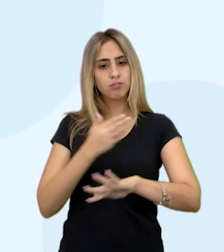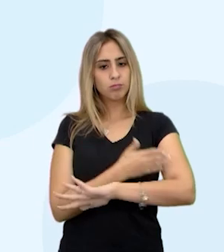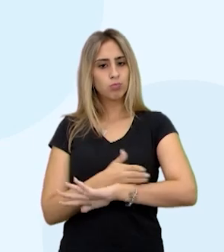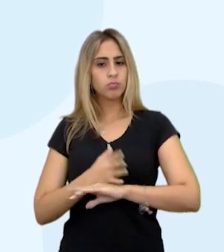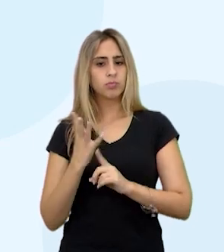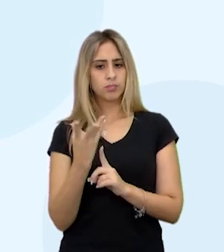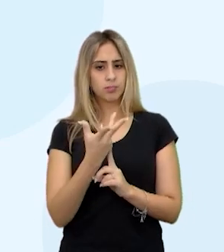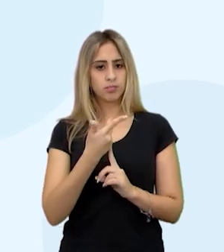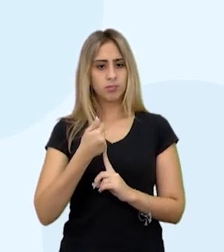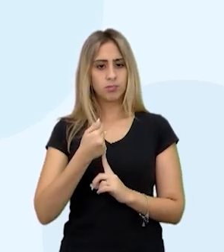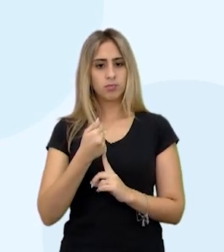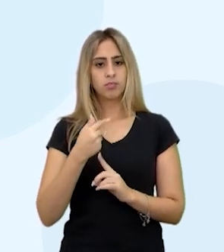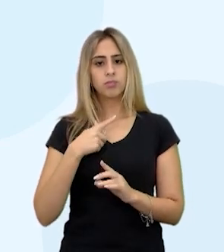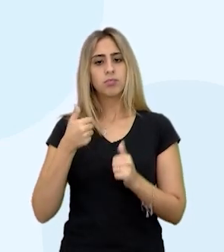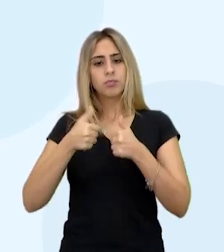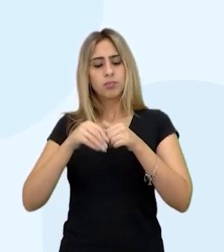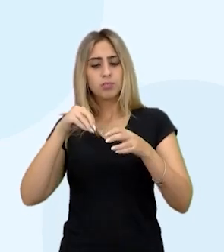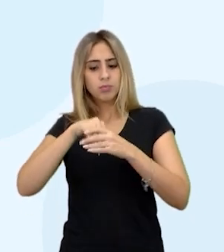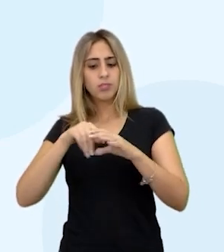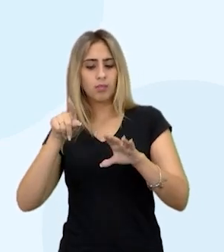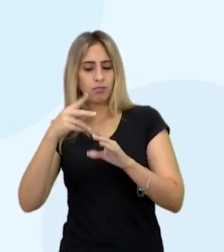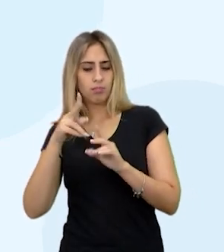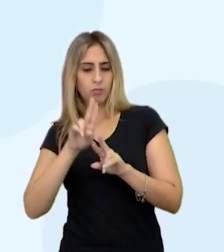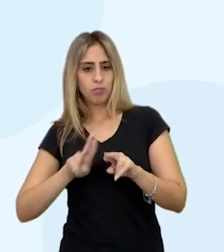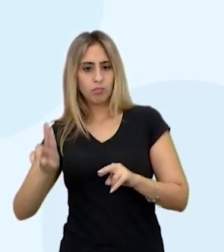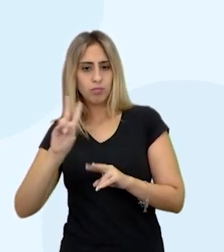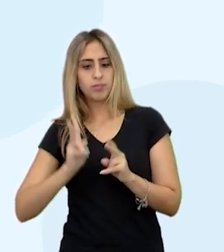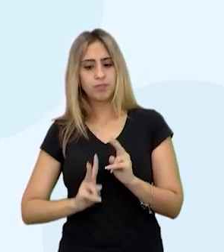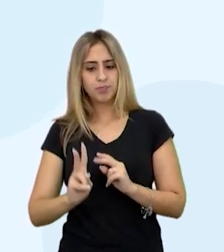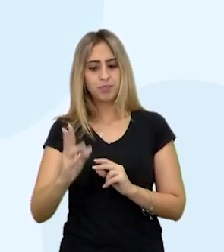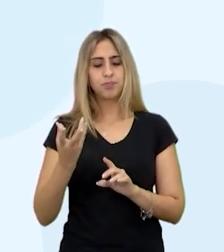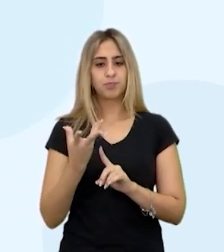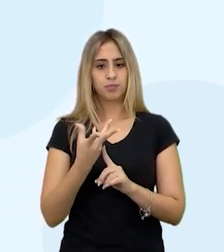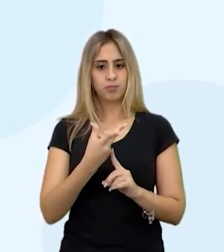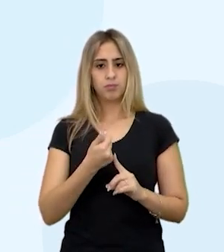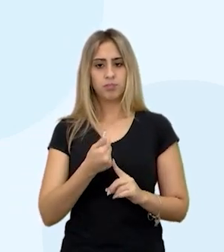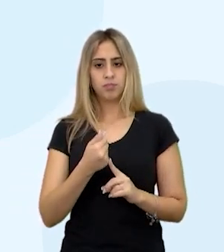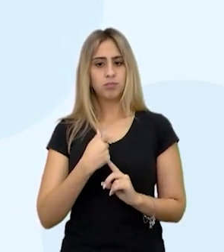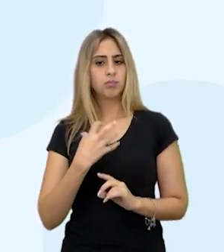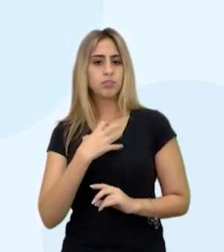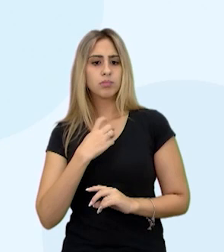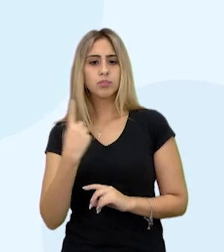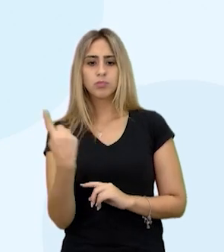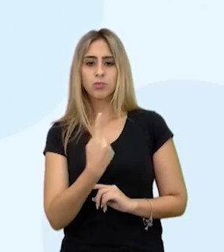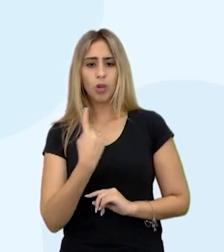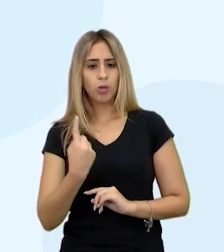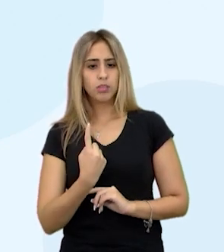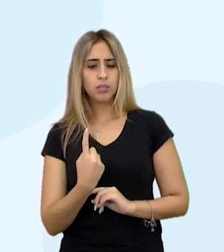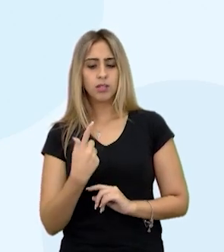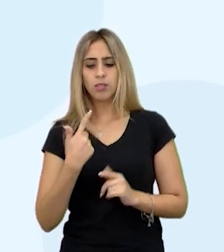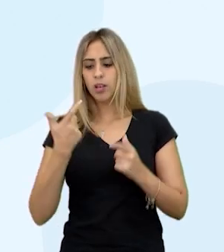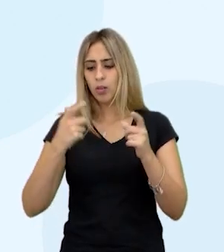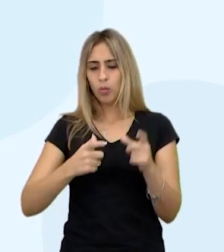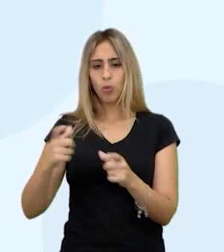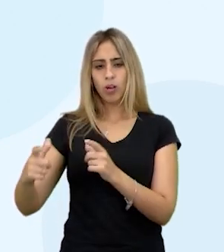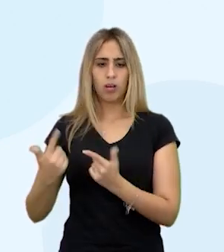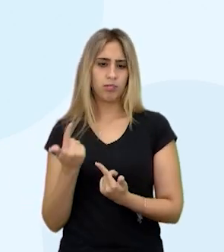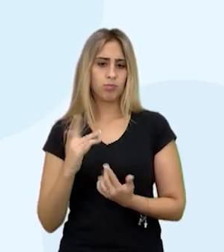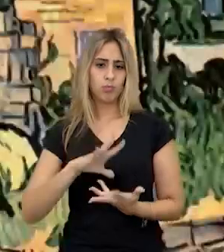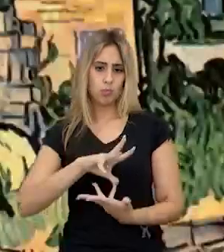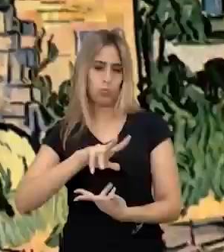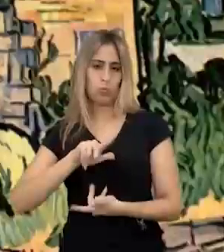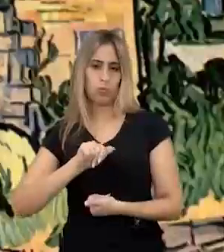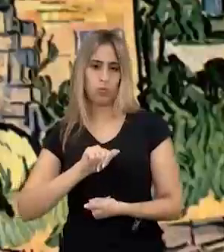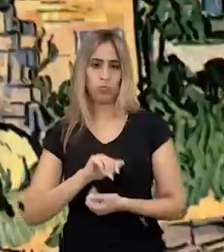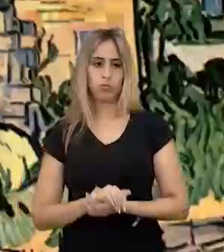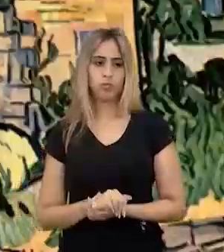bem com a arte, é contaminada por ela. Não se sente isolada em nenhum lugar do mundo. O que você acha aí, professor? Nossa, a pessoa que tem